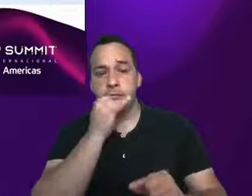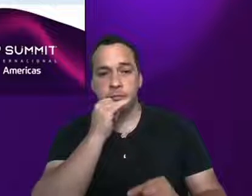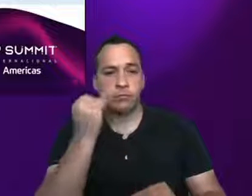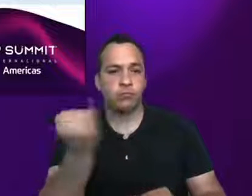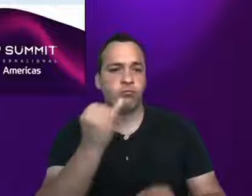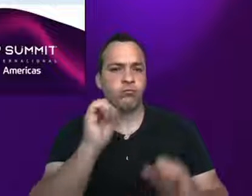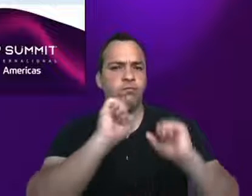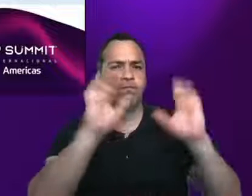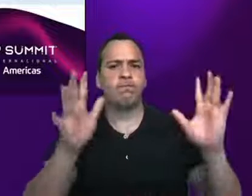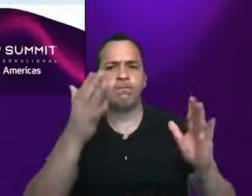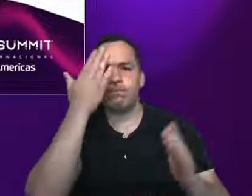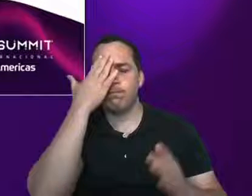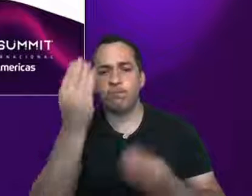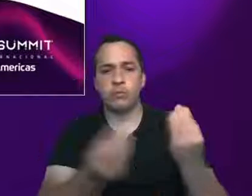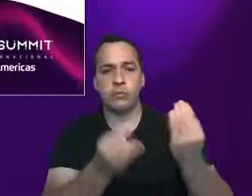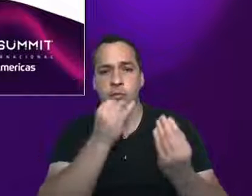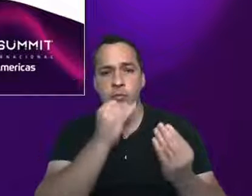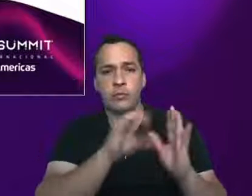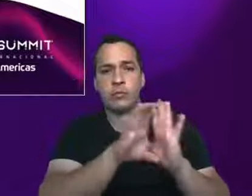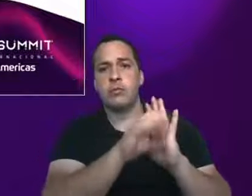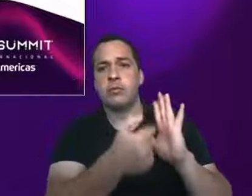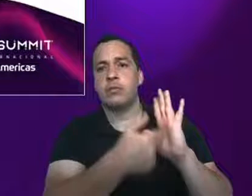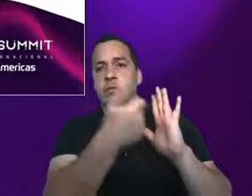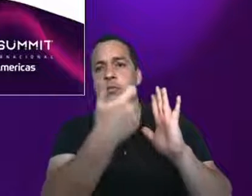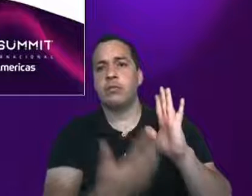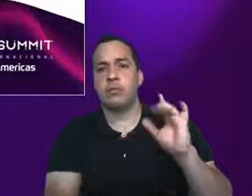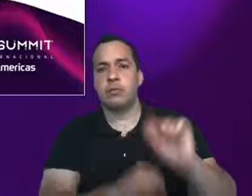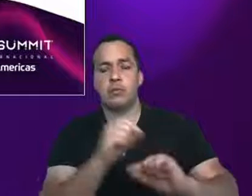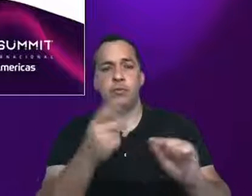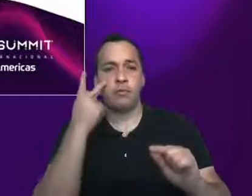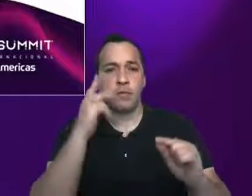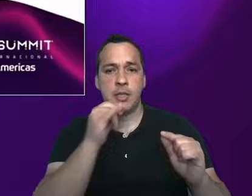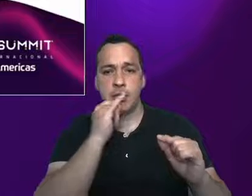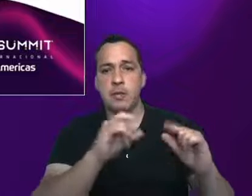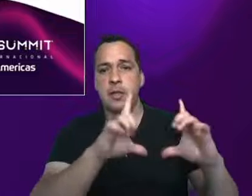para alguns conceitos, inclusive, do descalonamento.